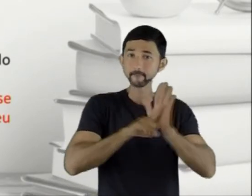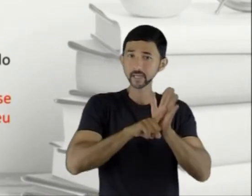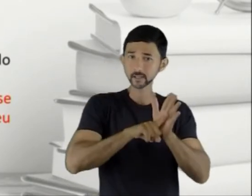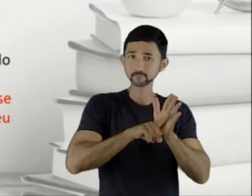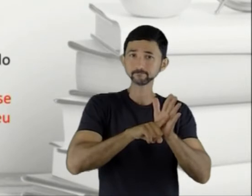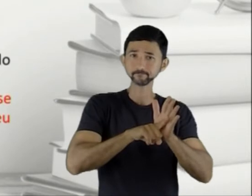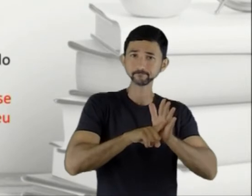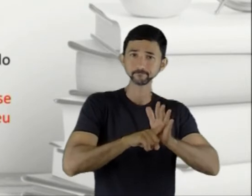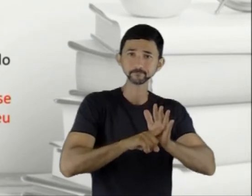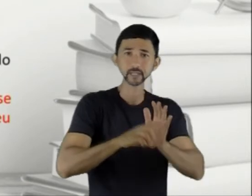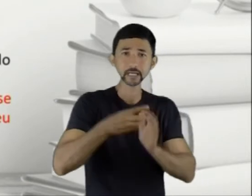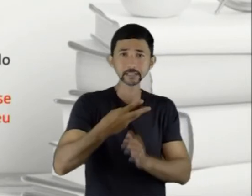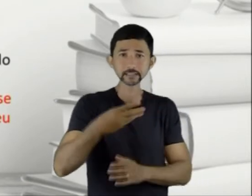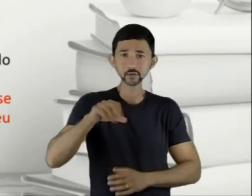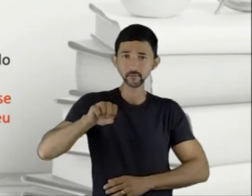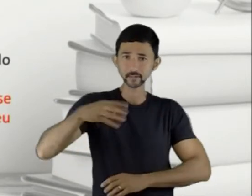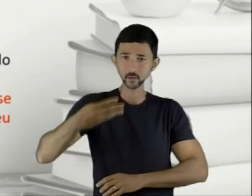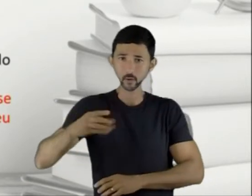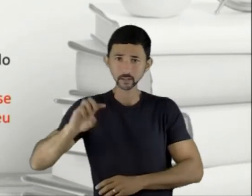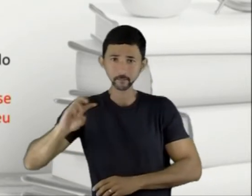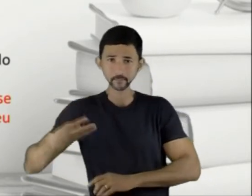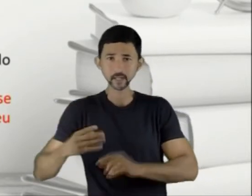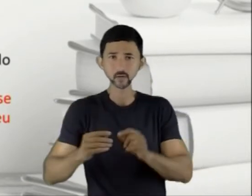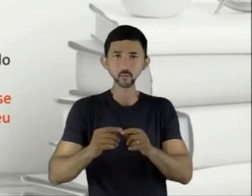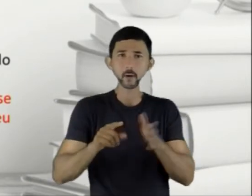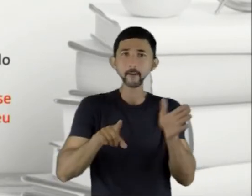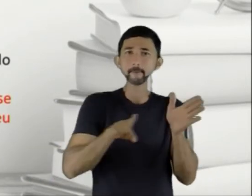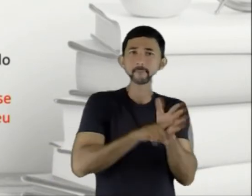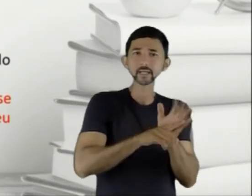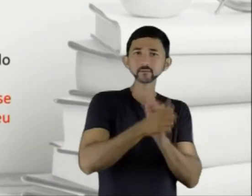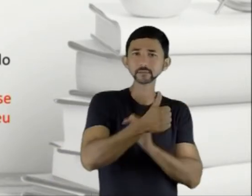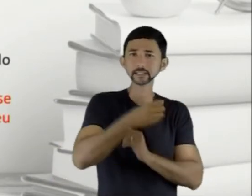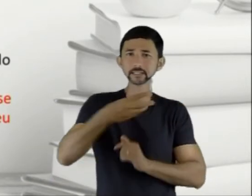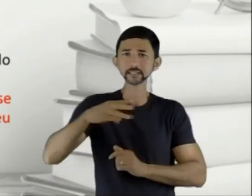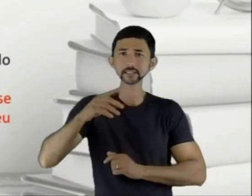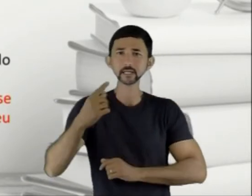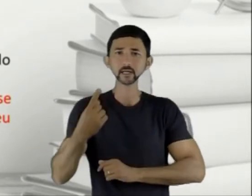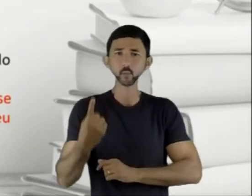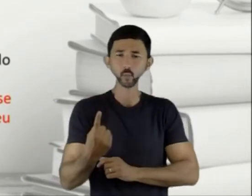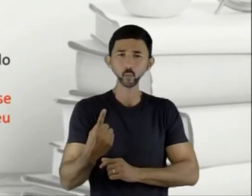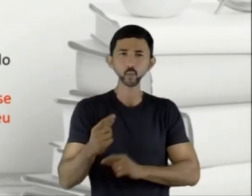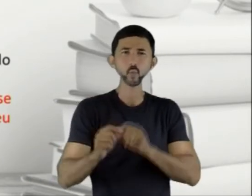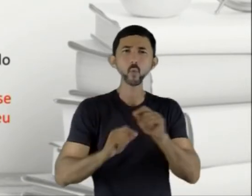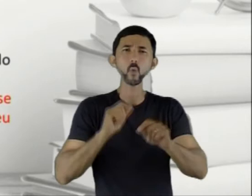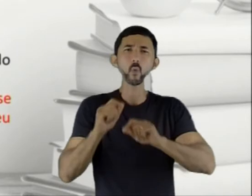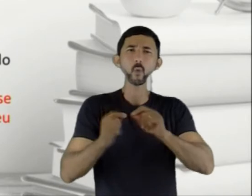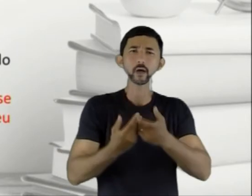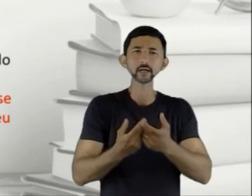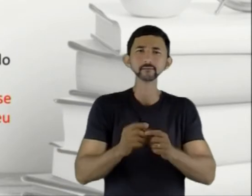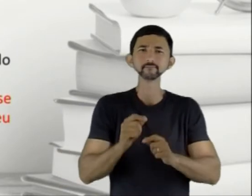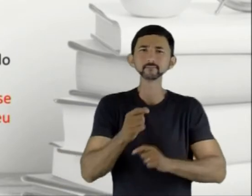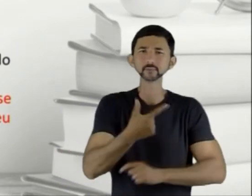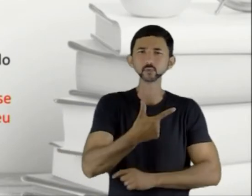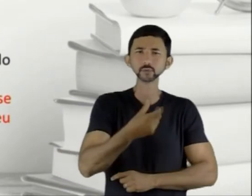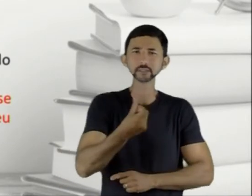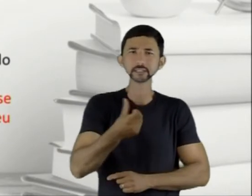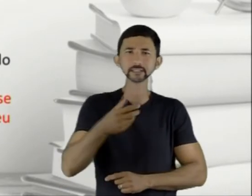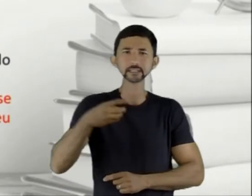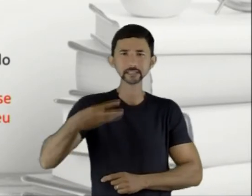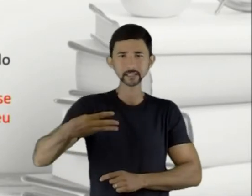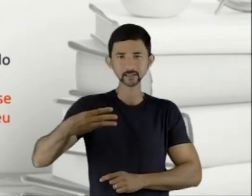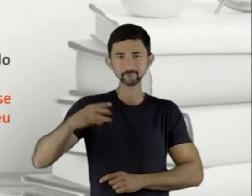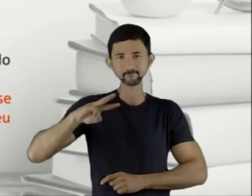Então, 394 mil menos 131 mil, certo? 263